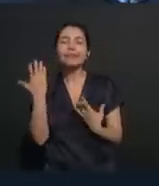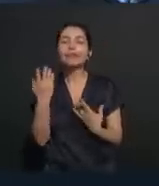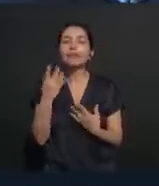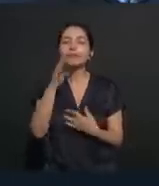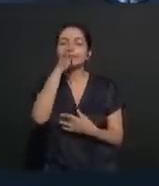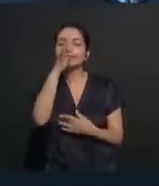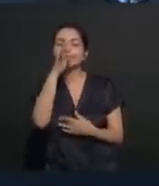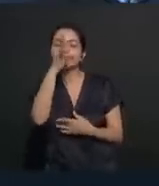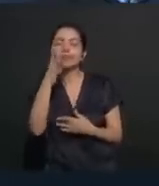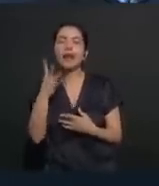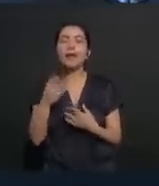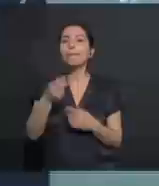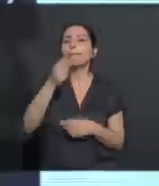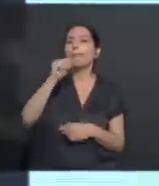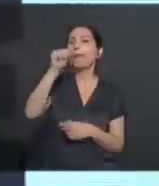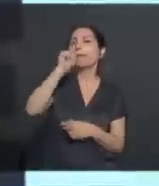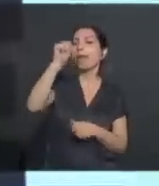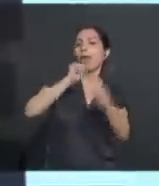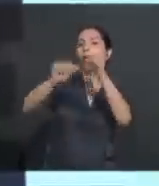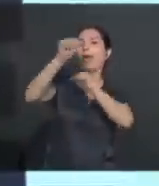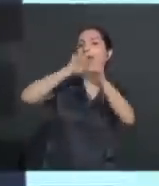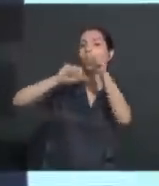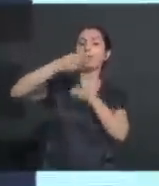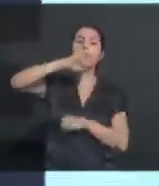Bebendo uma pinga louca.